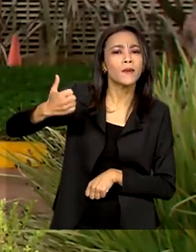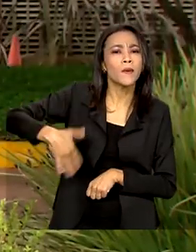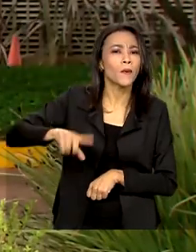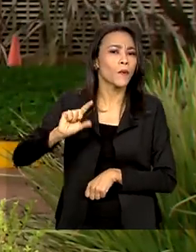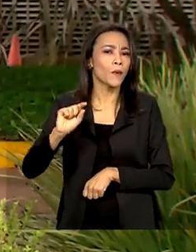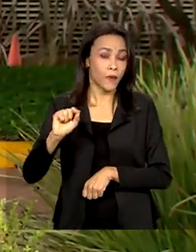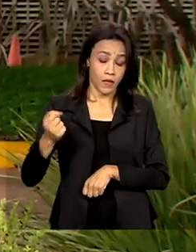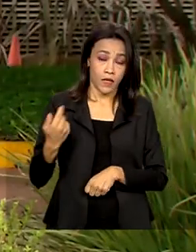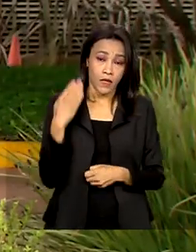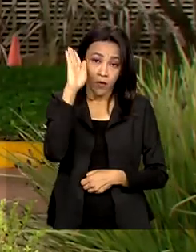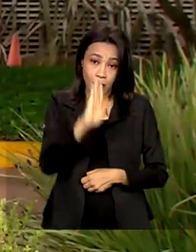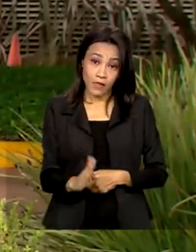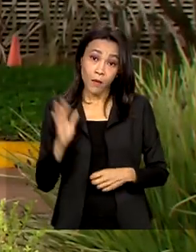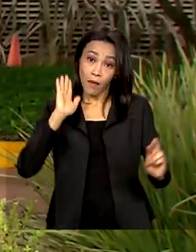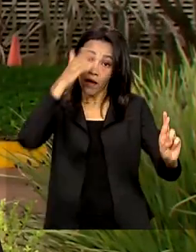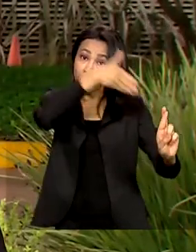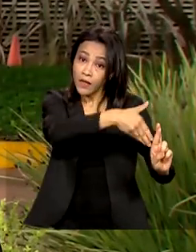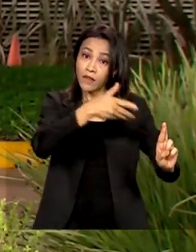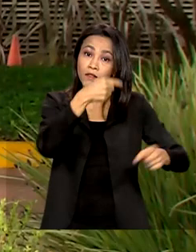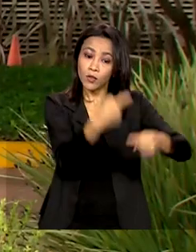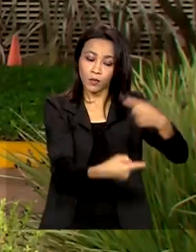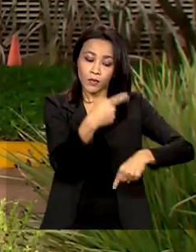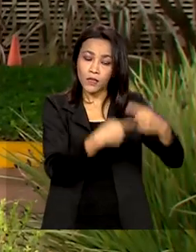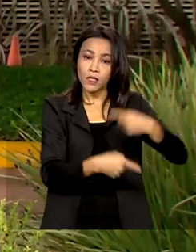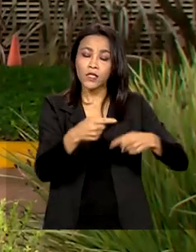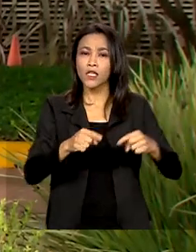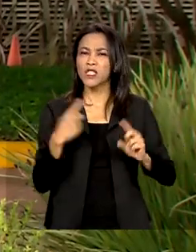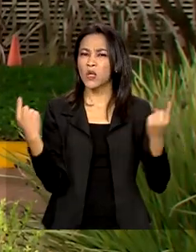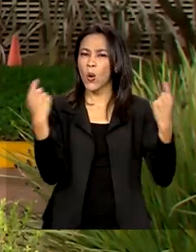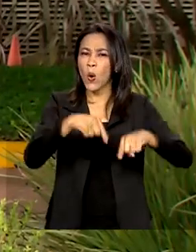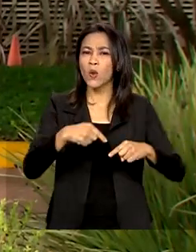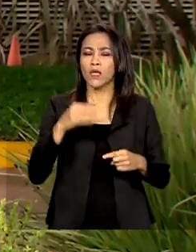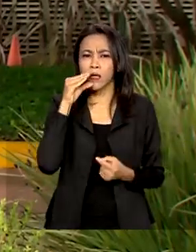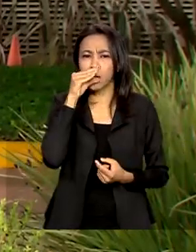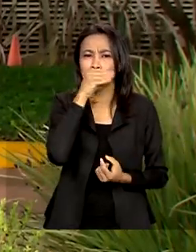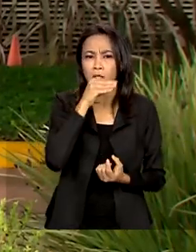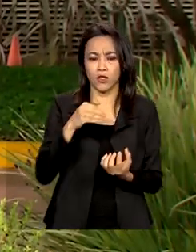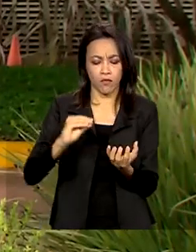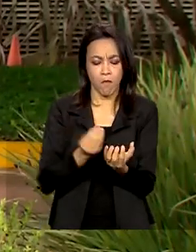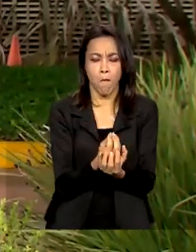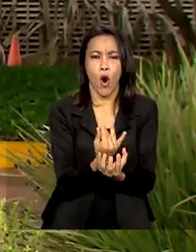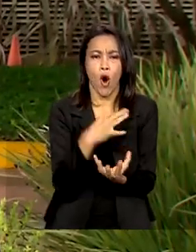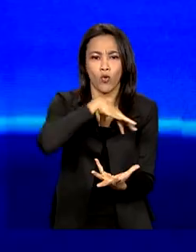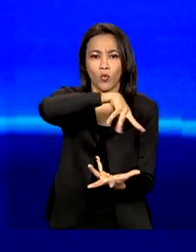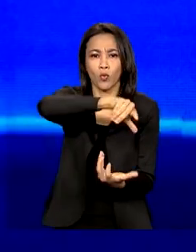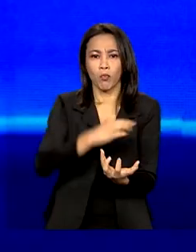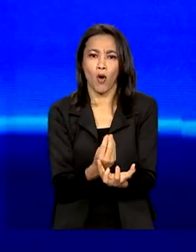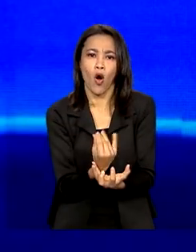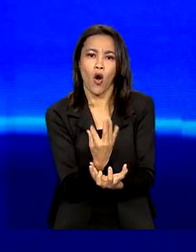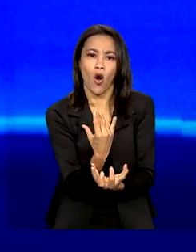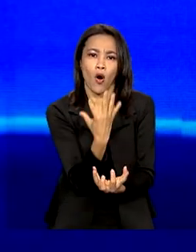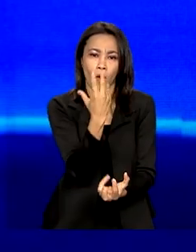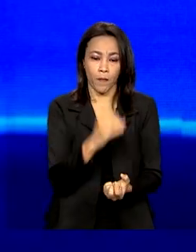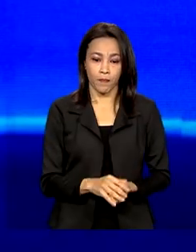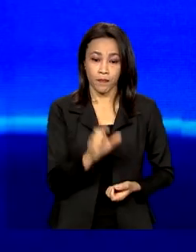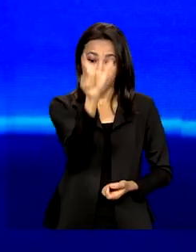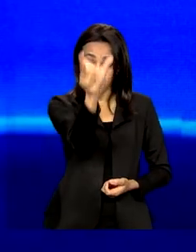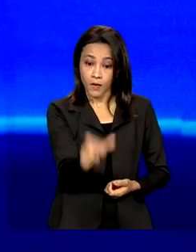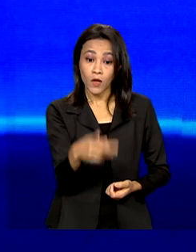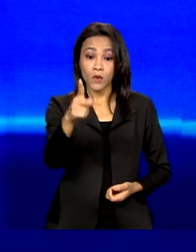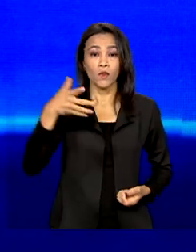um exemplo de políticas públicas contra o aquecimento global. Vamos ver a reportagem. Em seu discurso